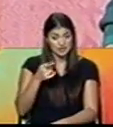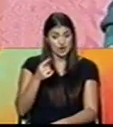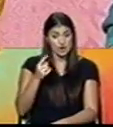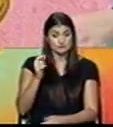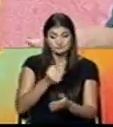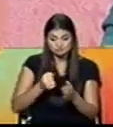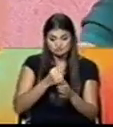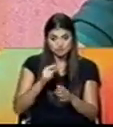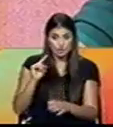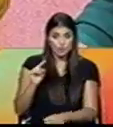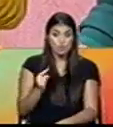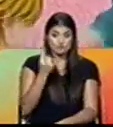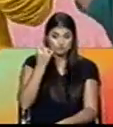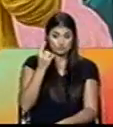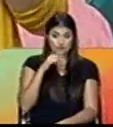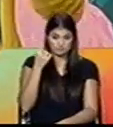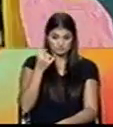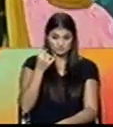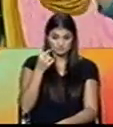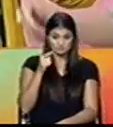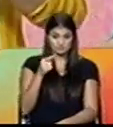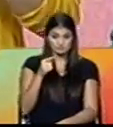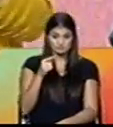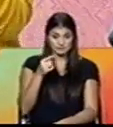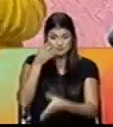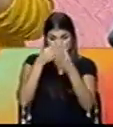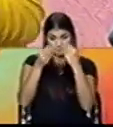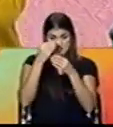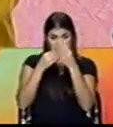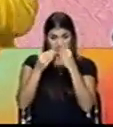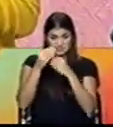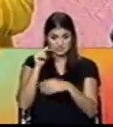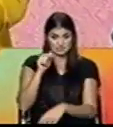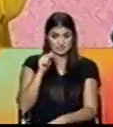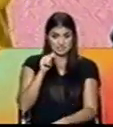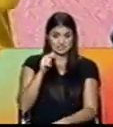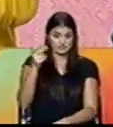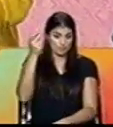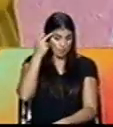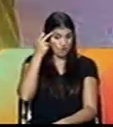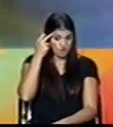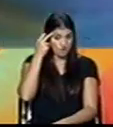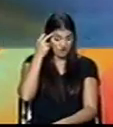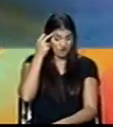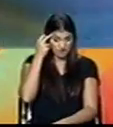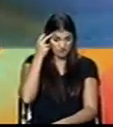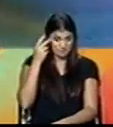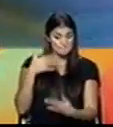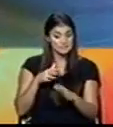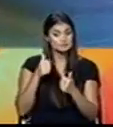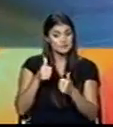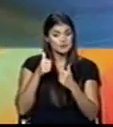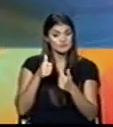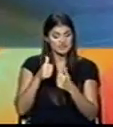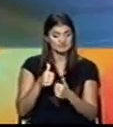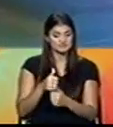ler nem escrever, então a receita que aprendia era oralmente, não é? Pois. Então ela fixou aquela e fazia aquela, mas fazia muito bem. O pãozinho de ló, que também